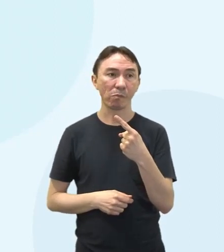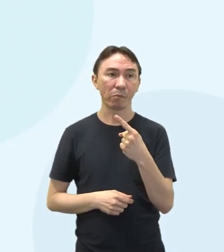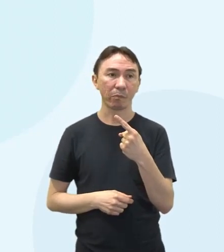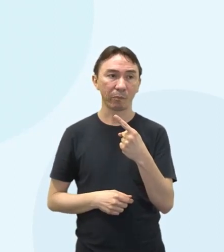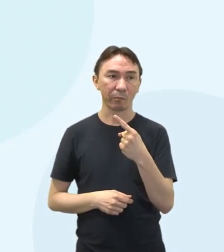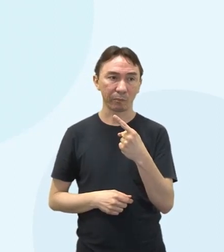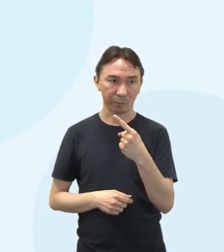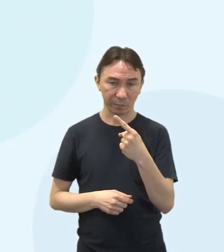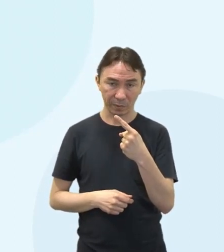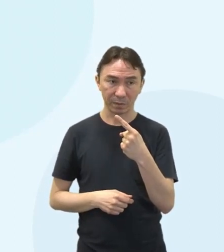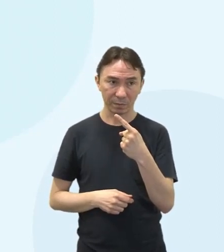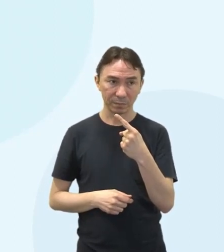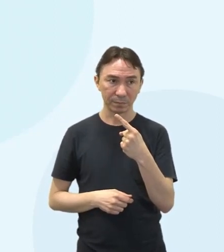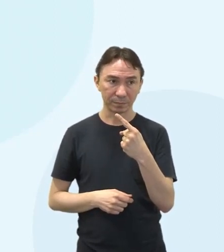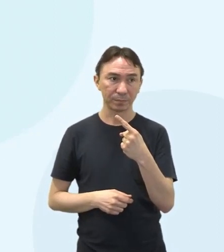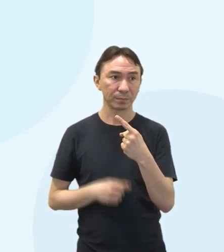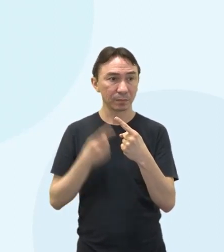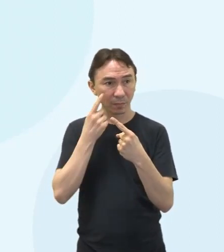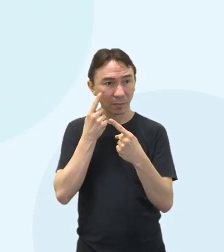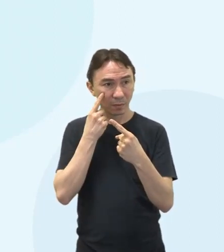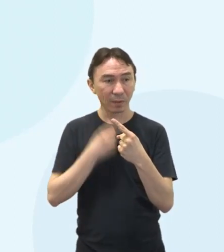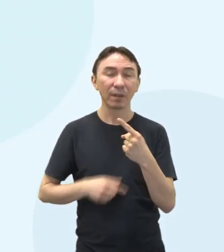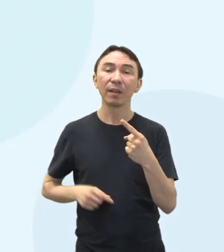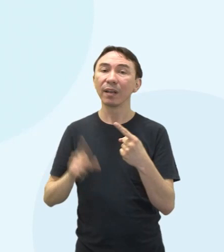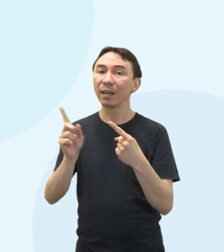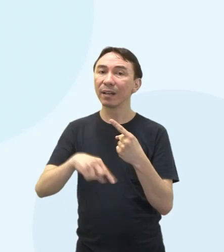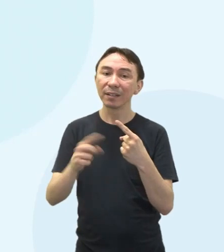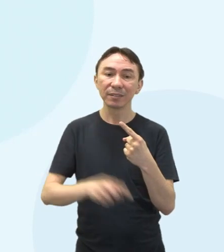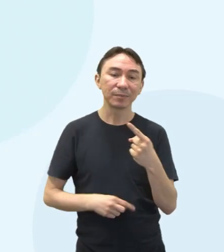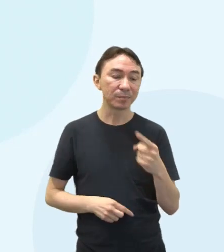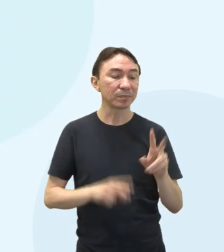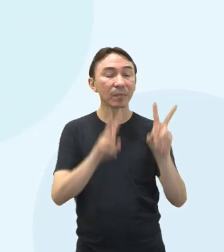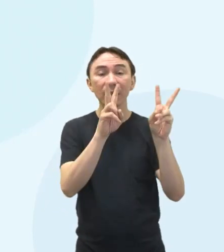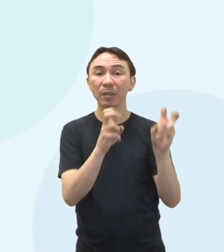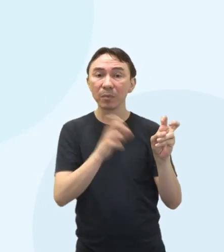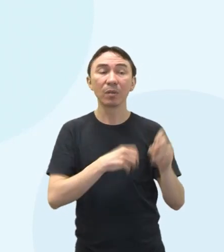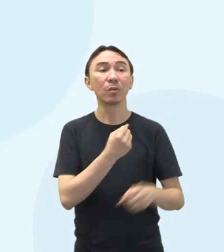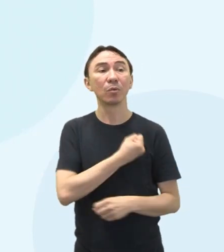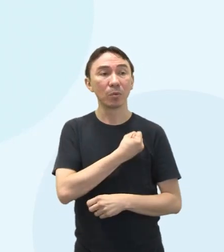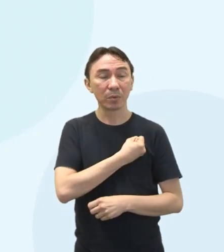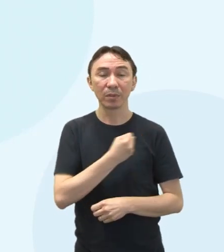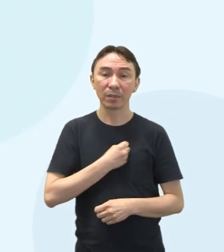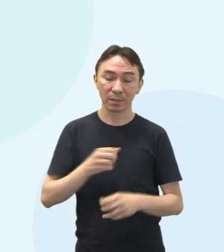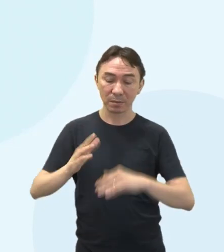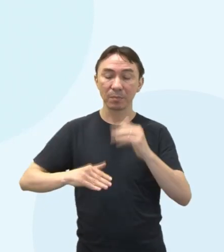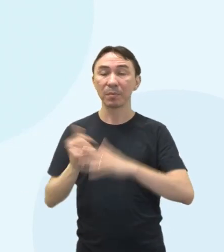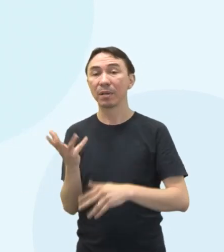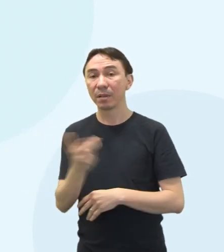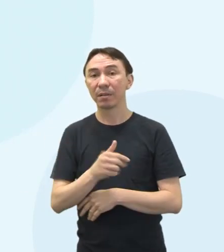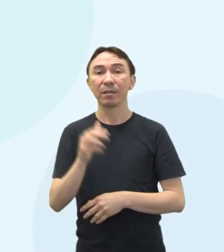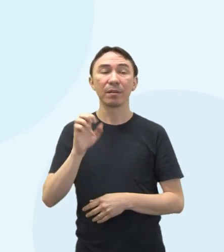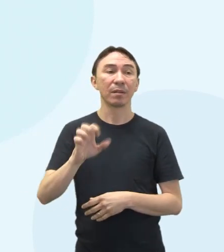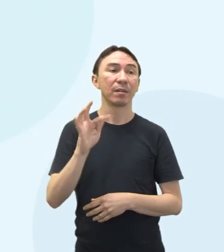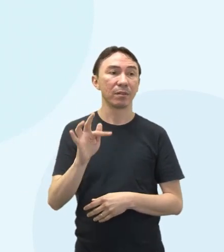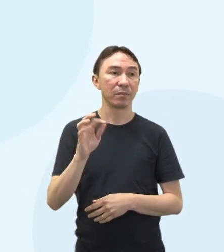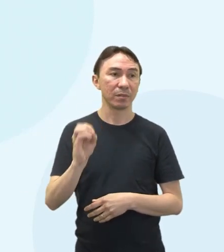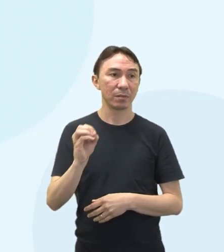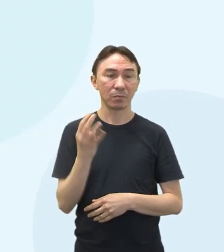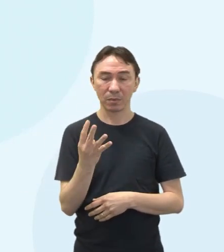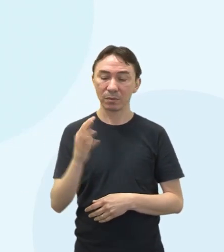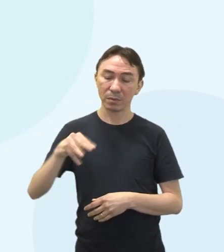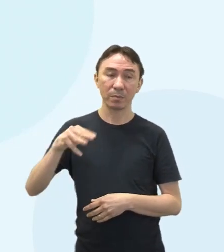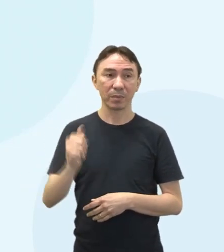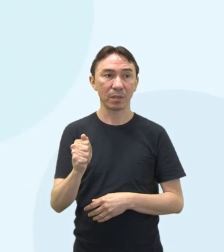temos aí a unidade temática número né trazendo habilidade ef04 ma-01 a